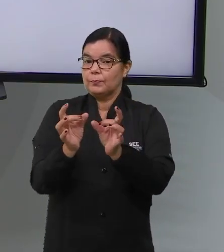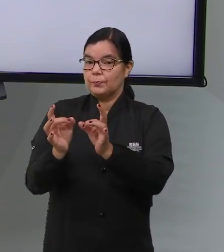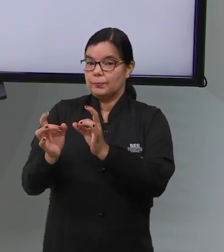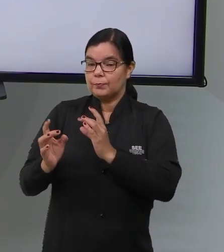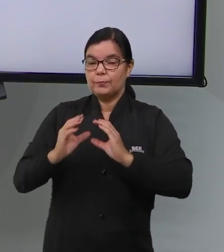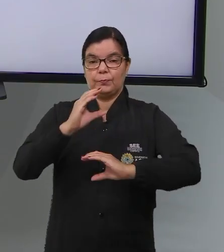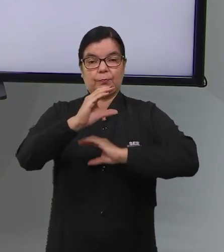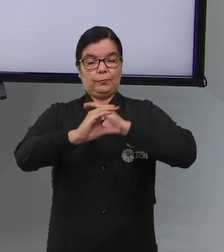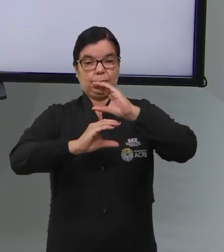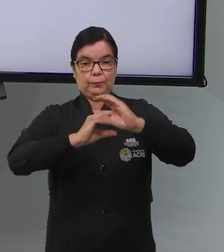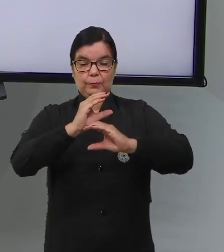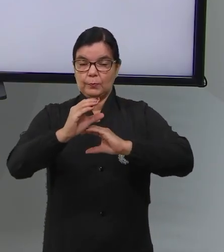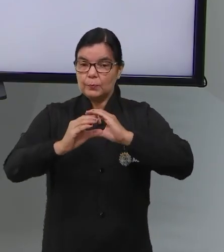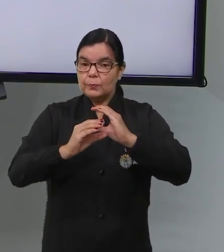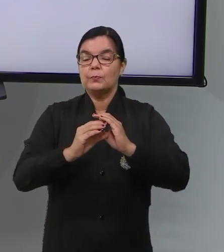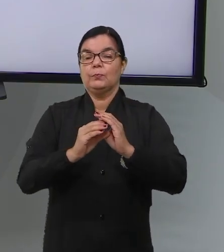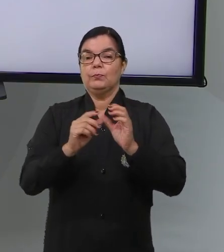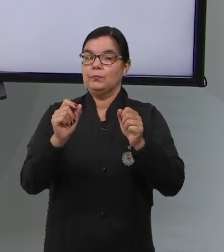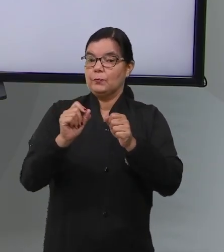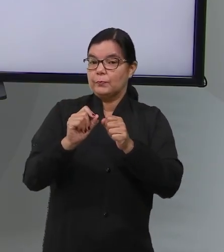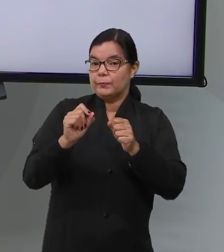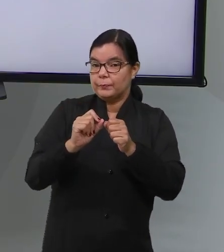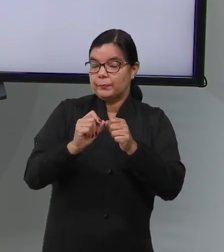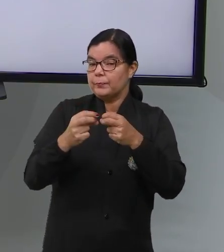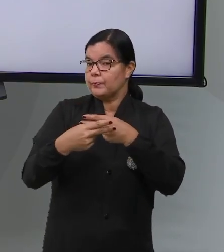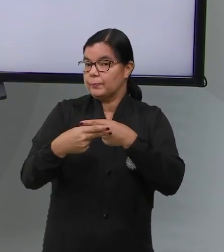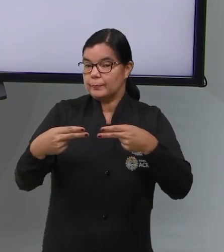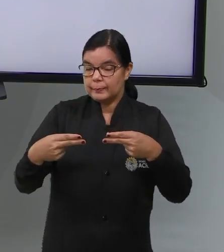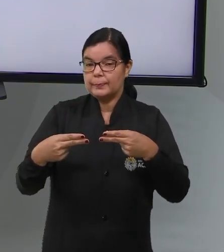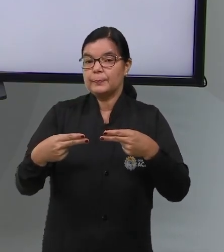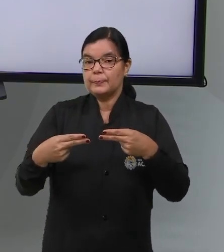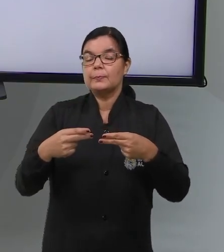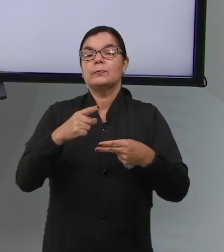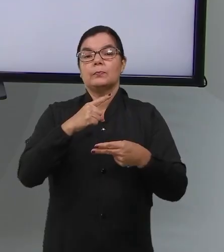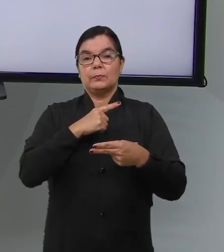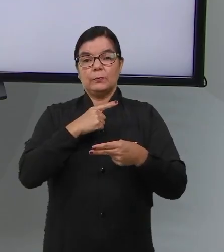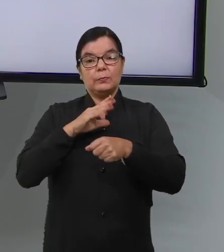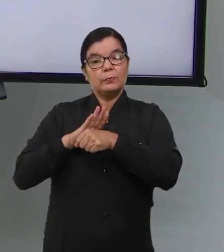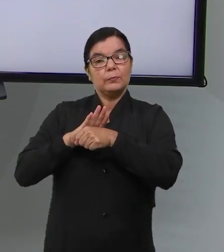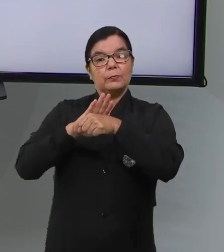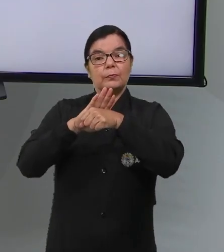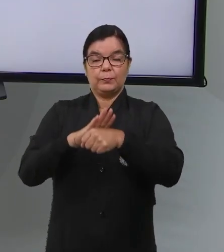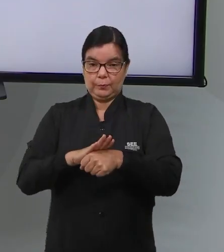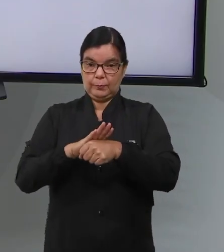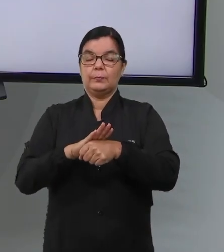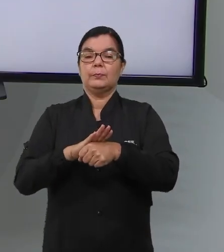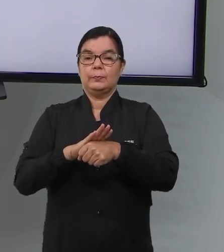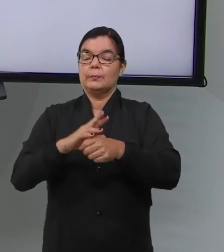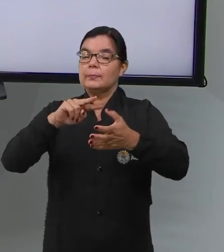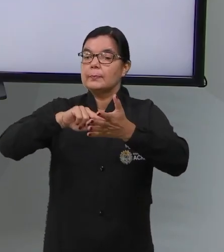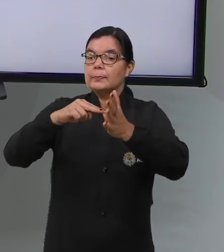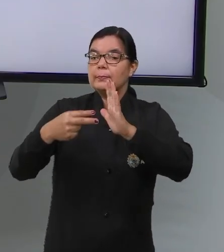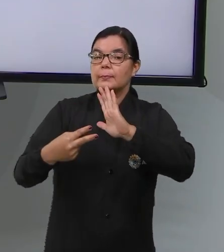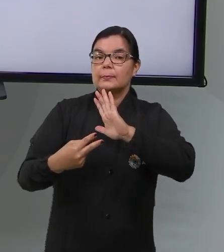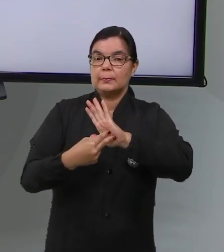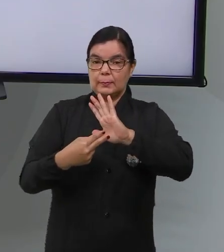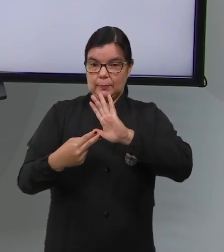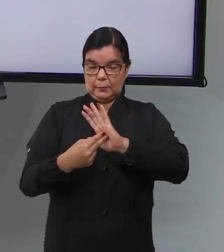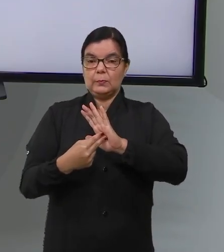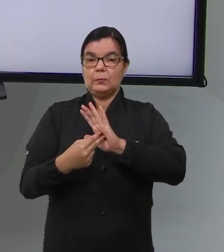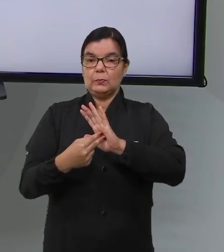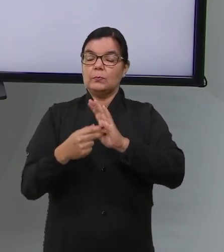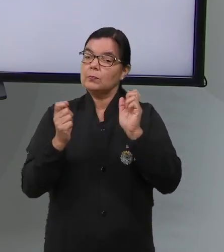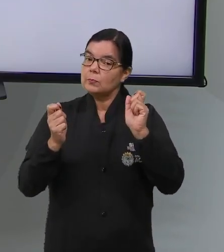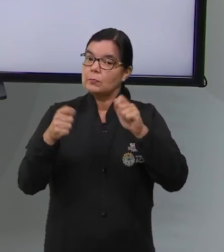tenho um ciclo de venda que, sem sombra de dúvidas, irá contribuir de maneira significativa para